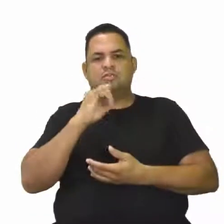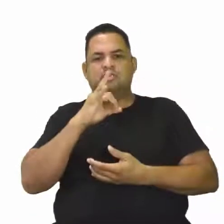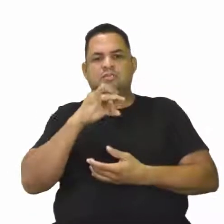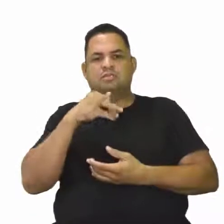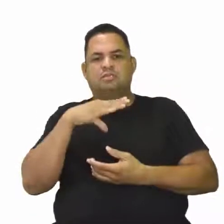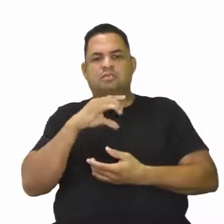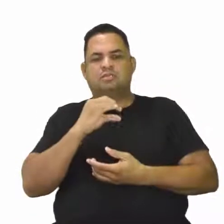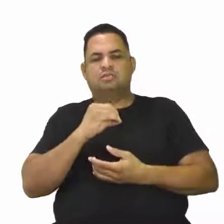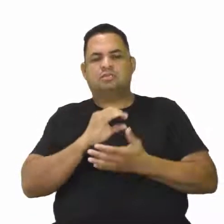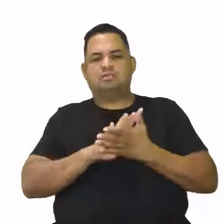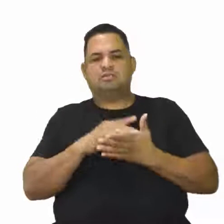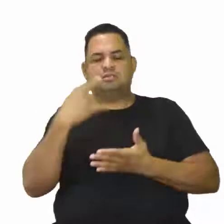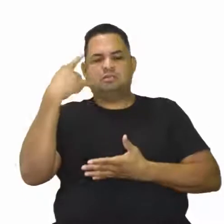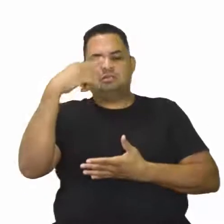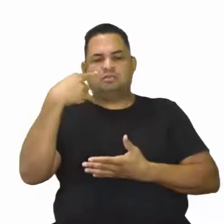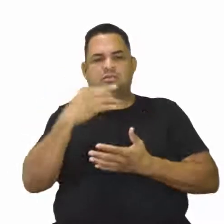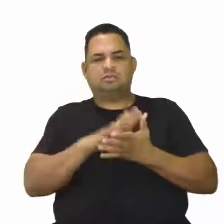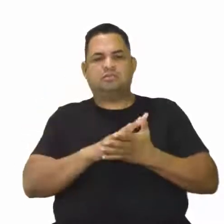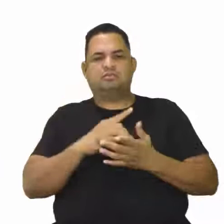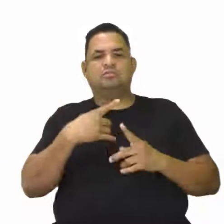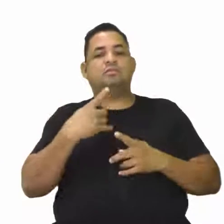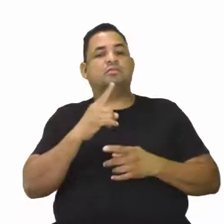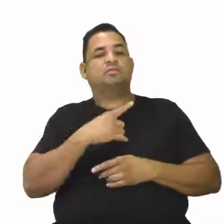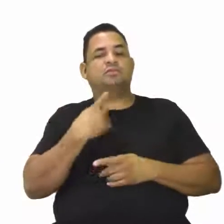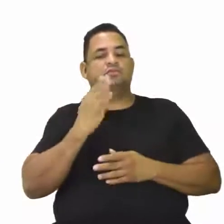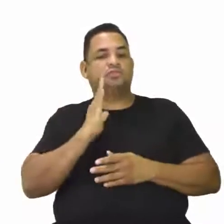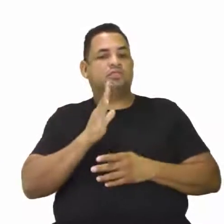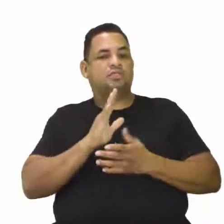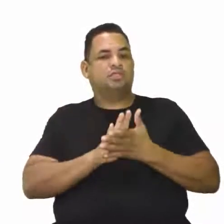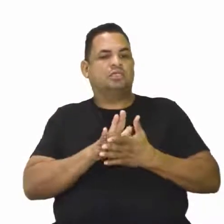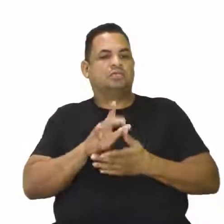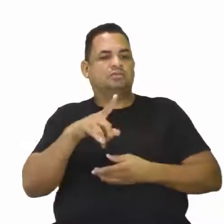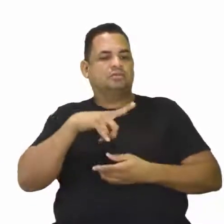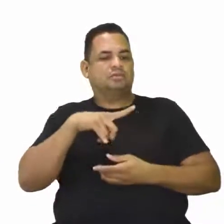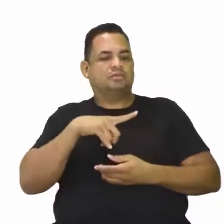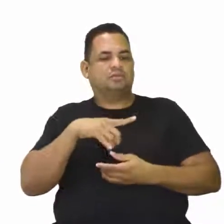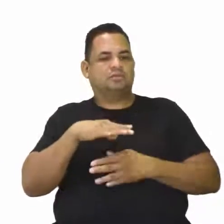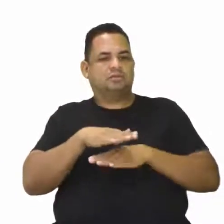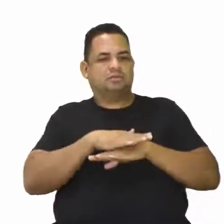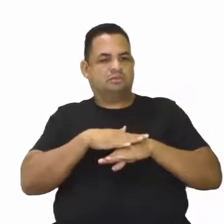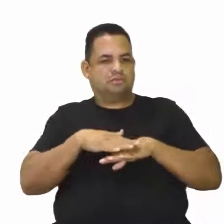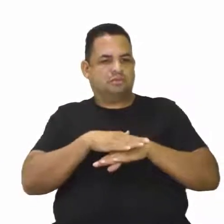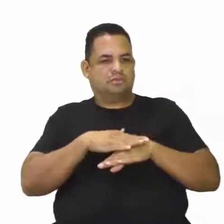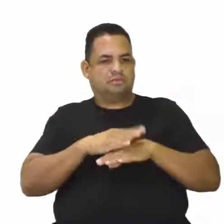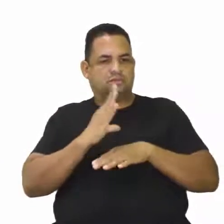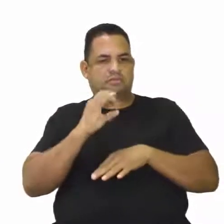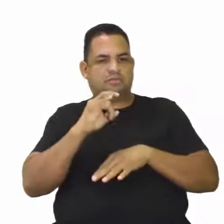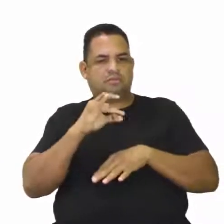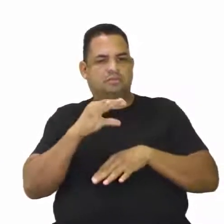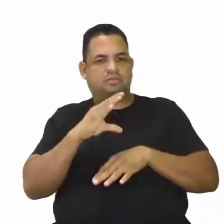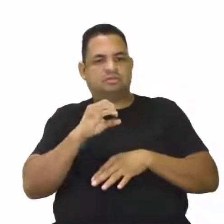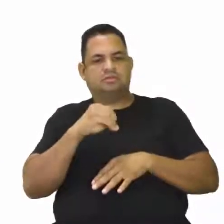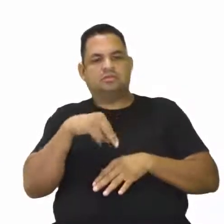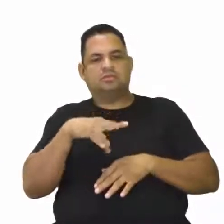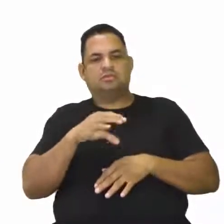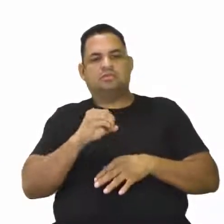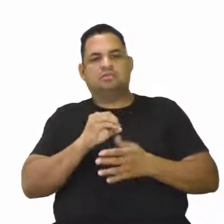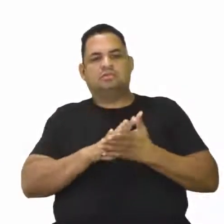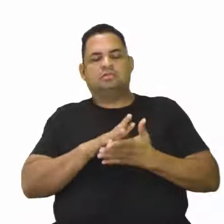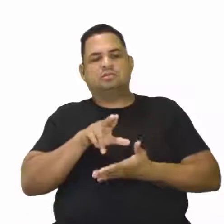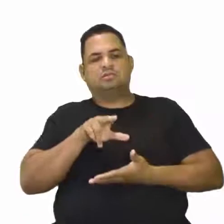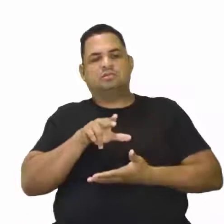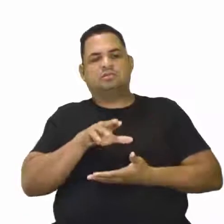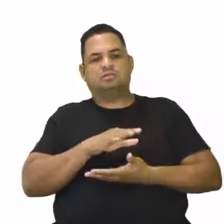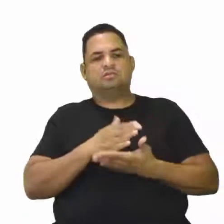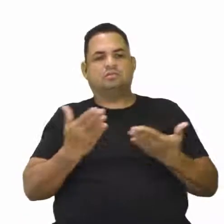não disse que é espanhol? Nós já tivemos essa conversa. Castellano e espanhol é la misma vaina, é la